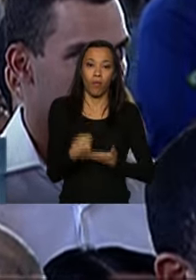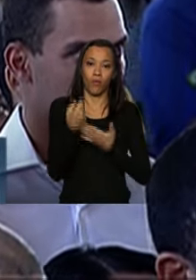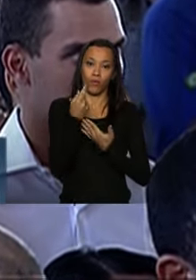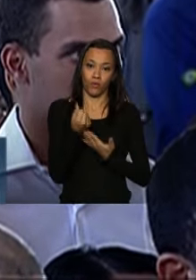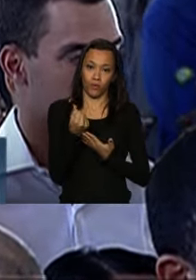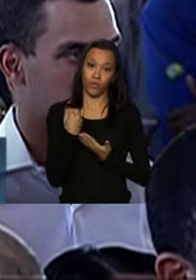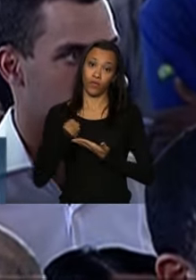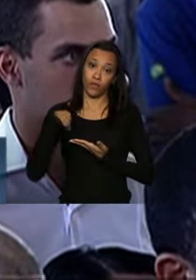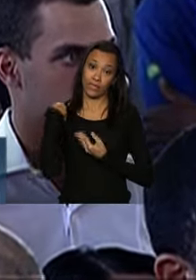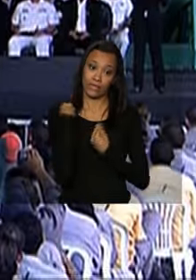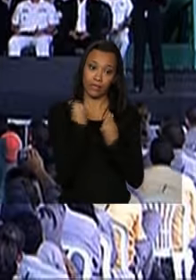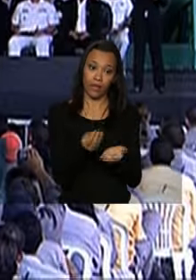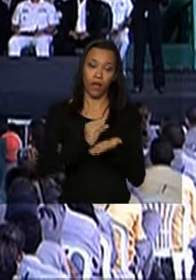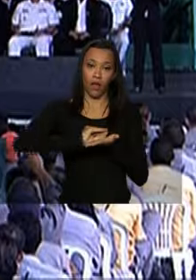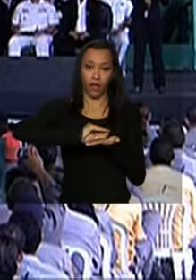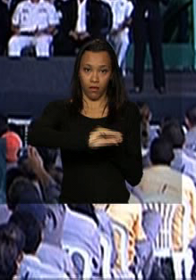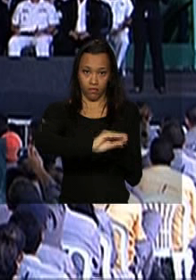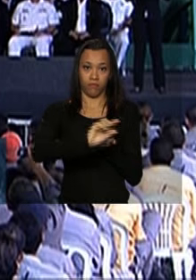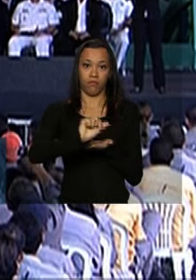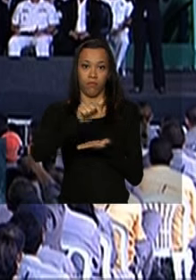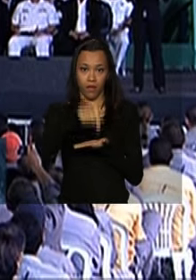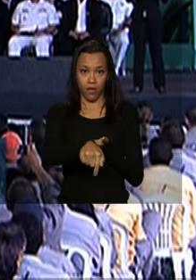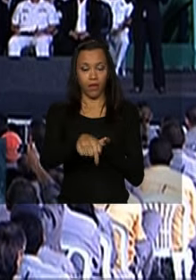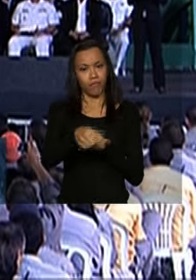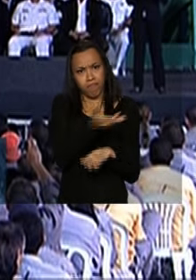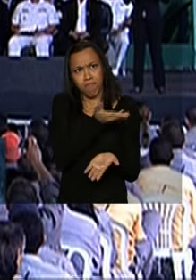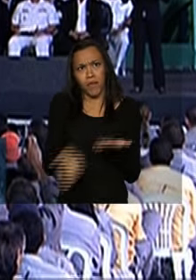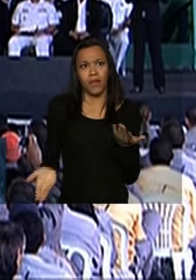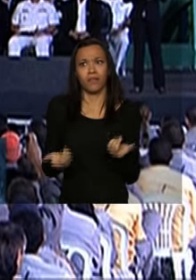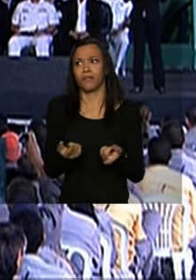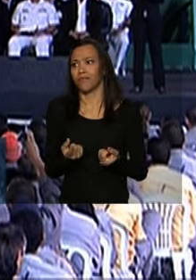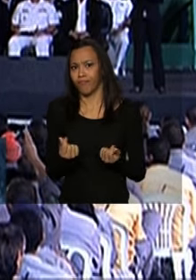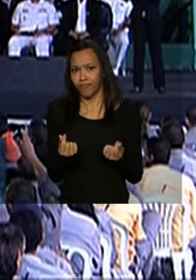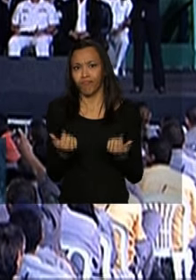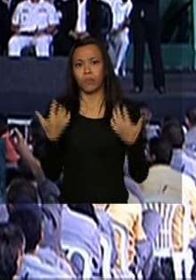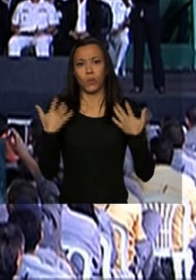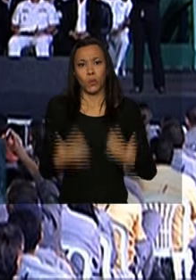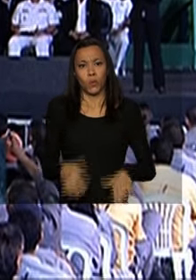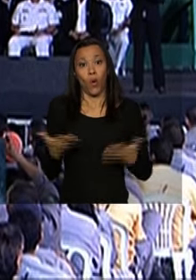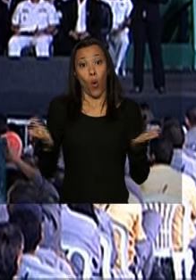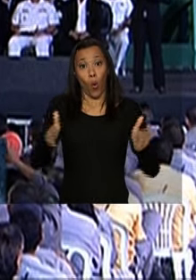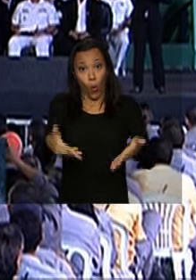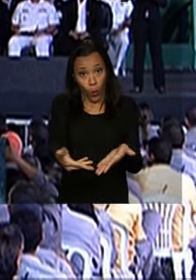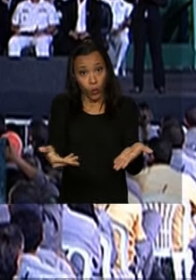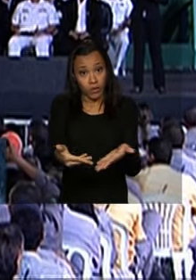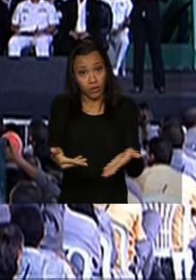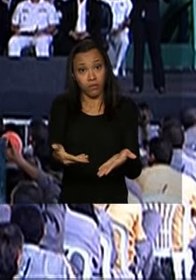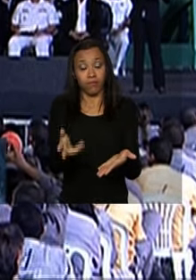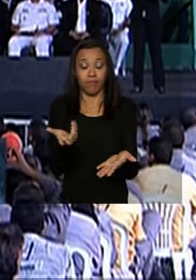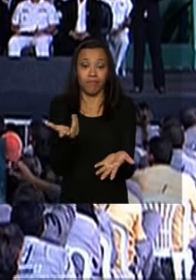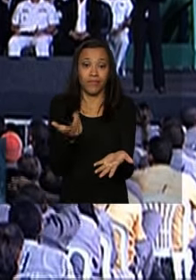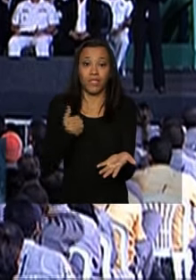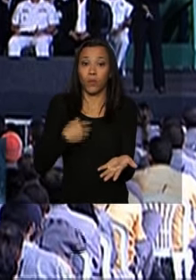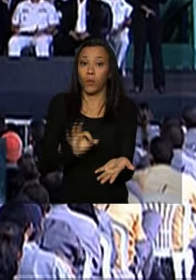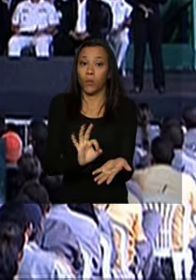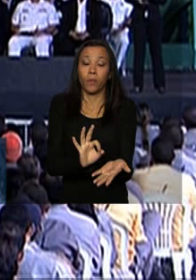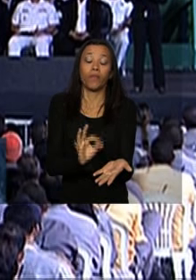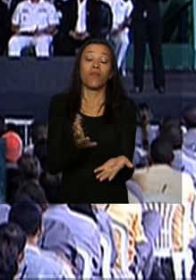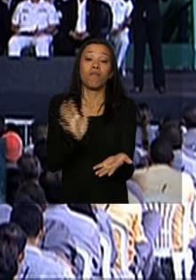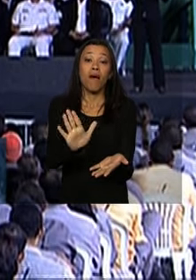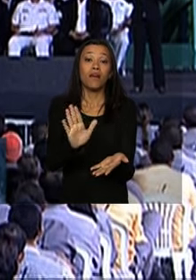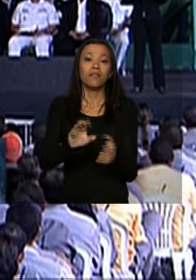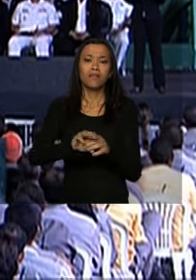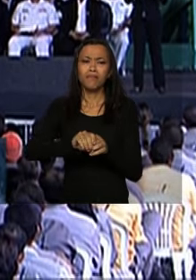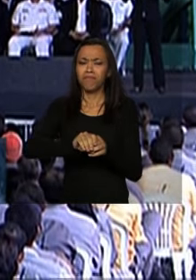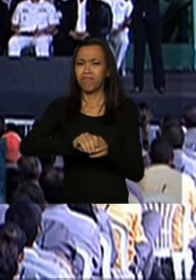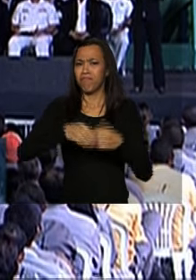a essa empresa. Mesmo diante de perdas milionárias que temos hoje e sem retorno nenhum sobre o investimento feito, garantindo assim